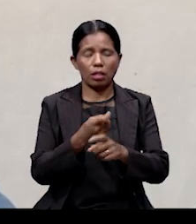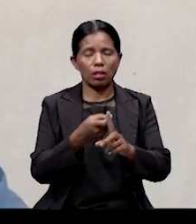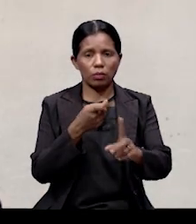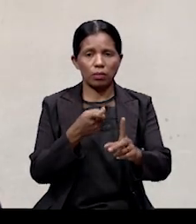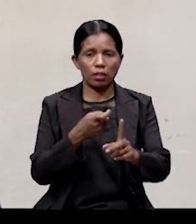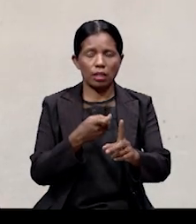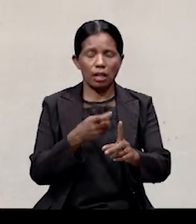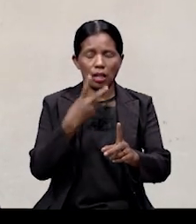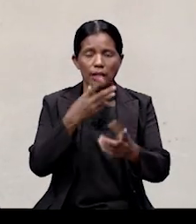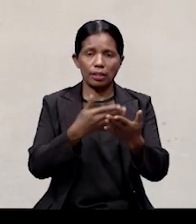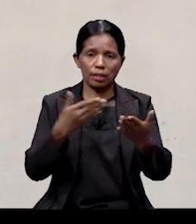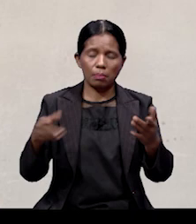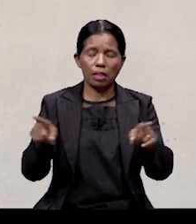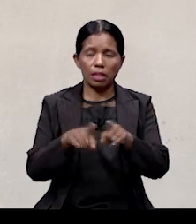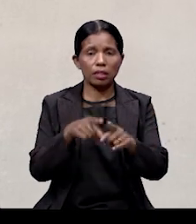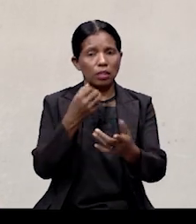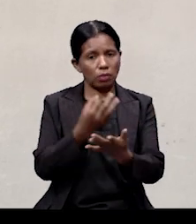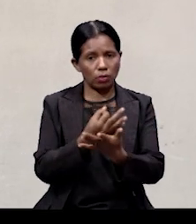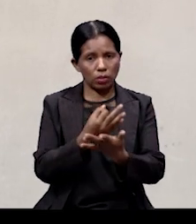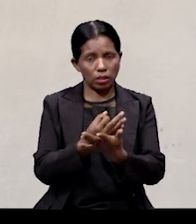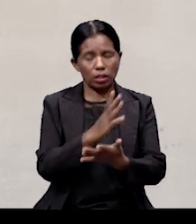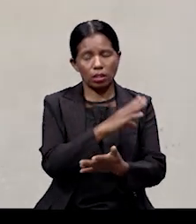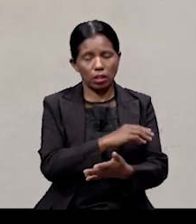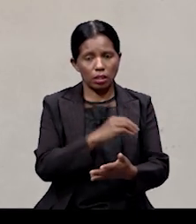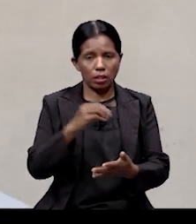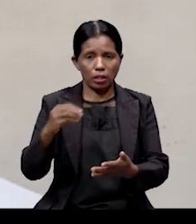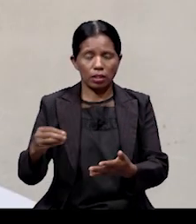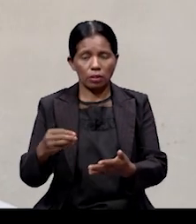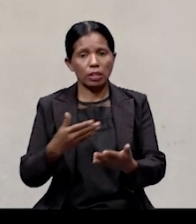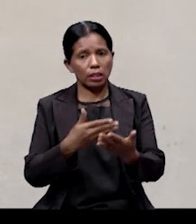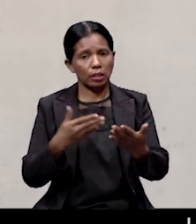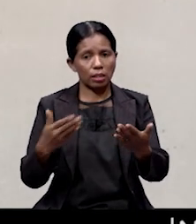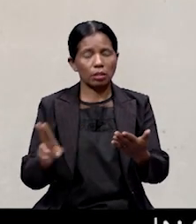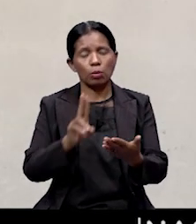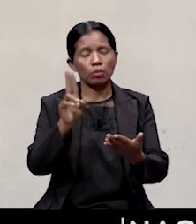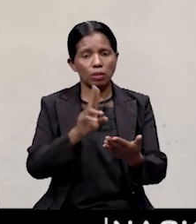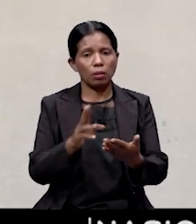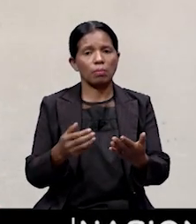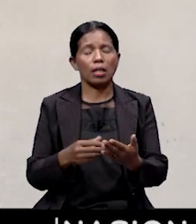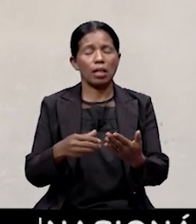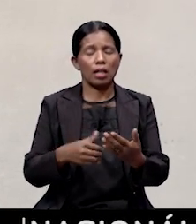sang posang, komos bola guling, nabe maka